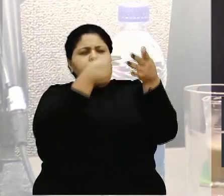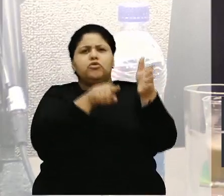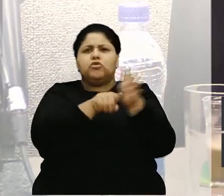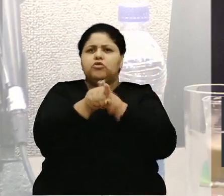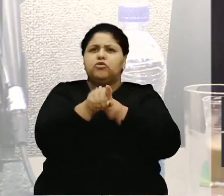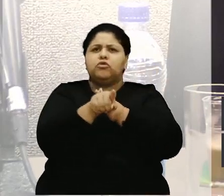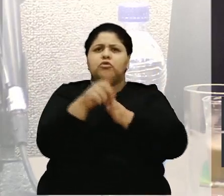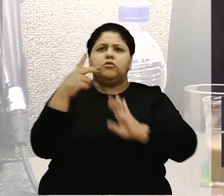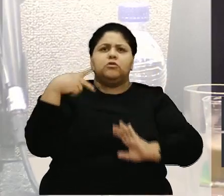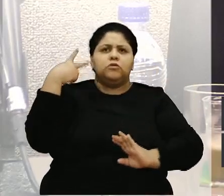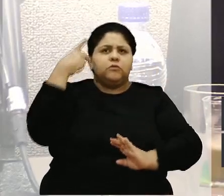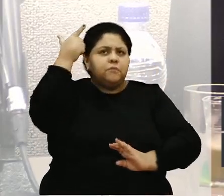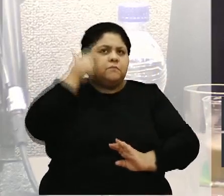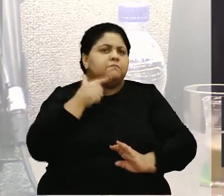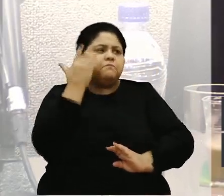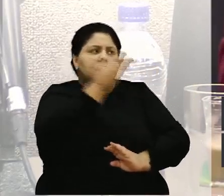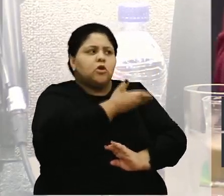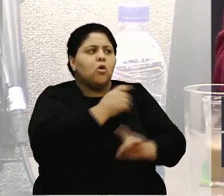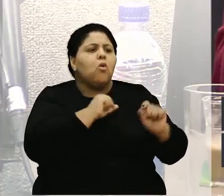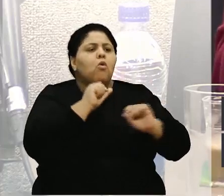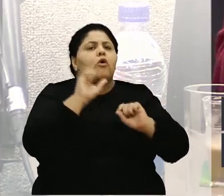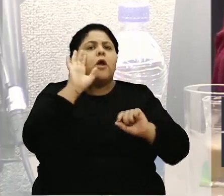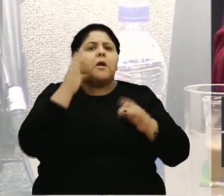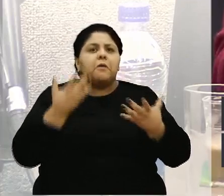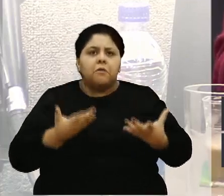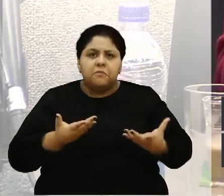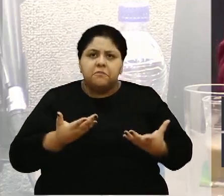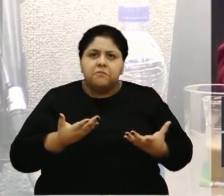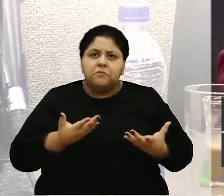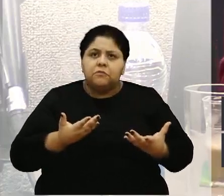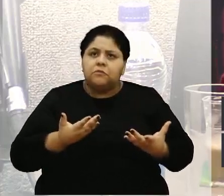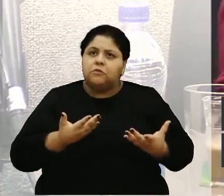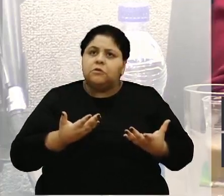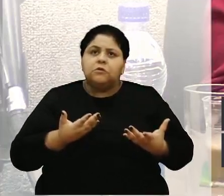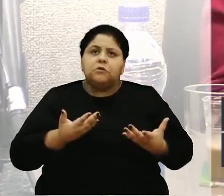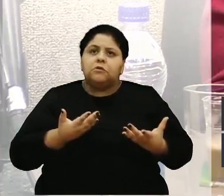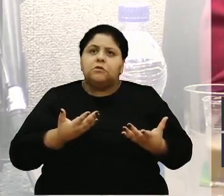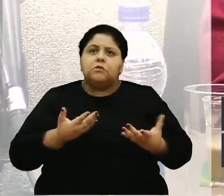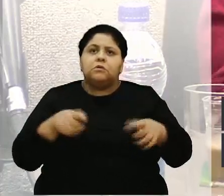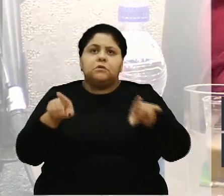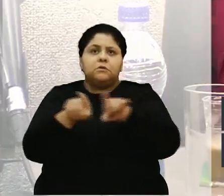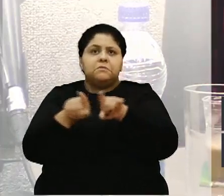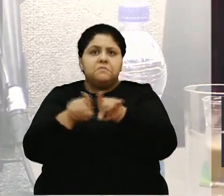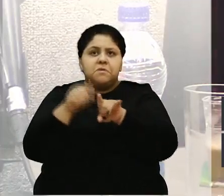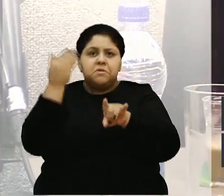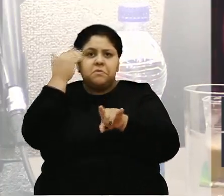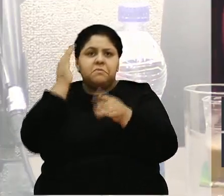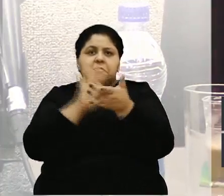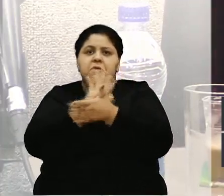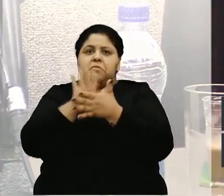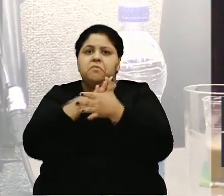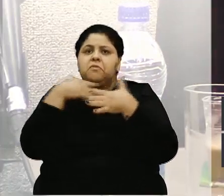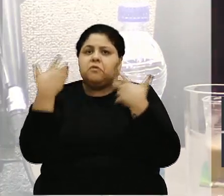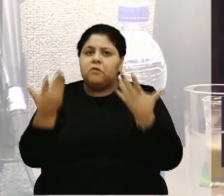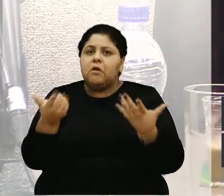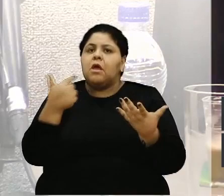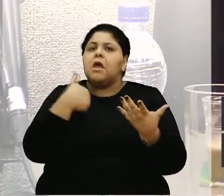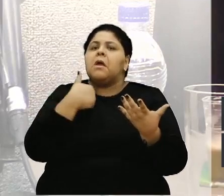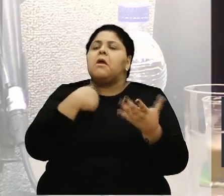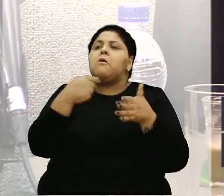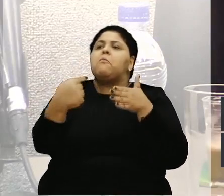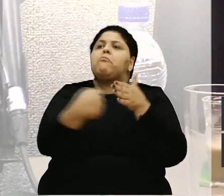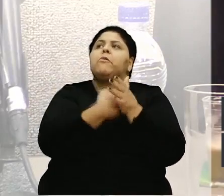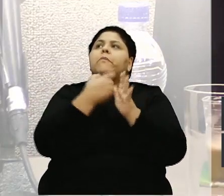colega vereador Lucas o que foi que aconteceu, Lucas. Não, também não sabia, né, Lucas? Então, eu me pergunto